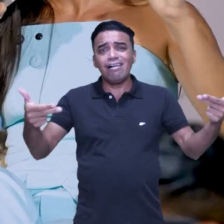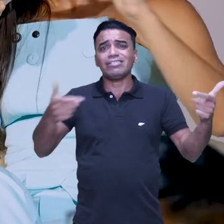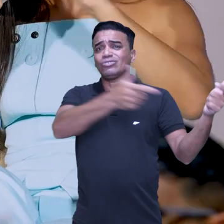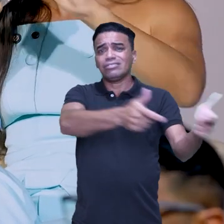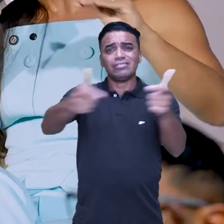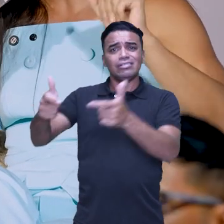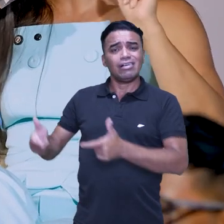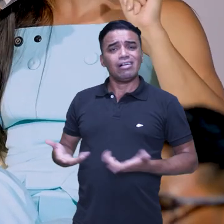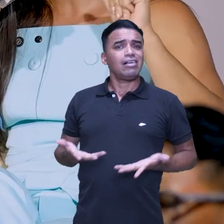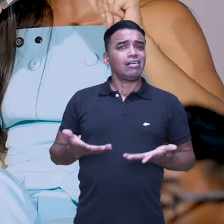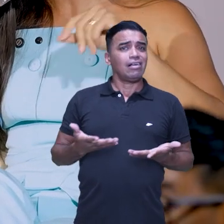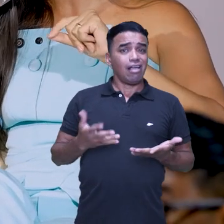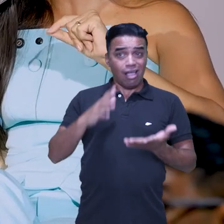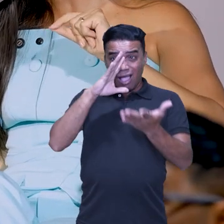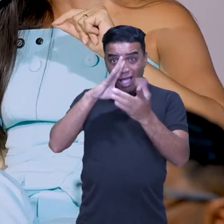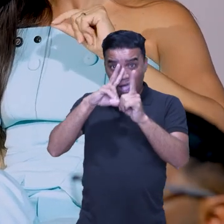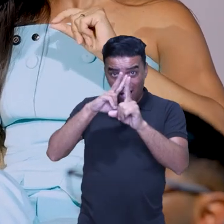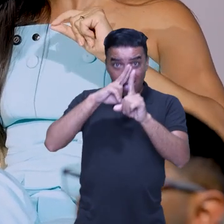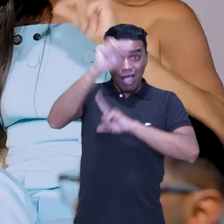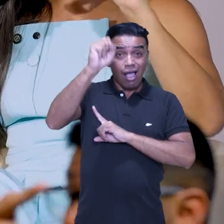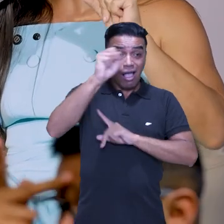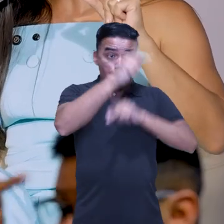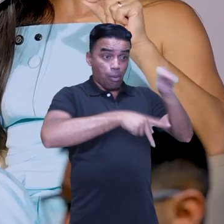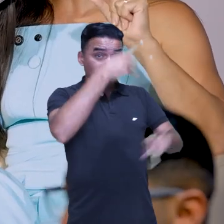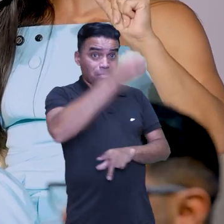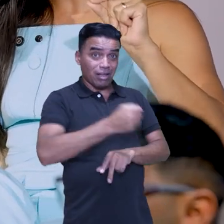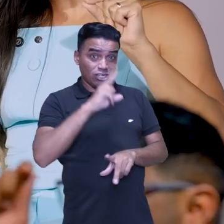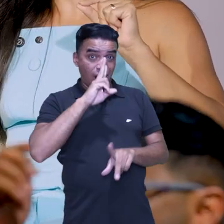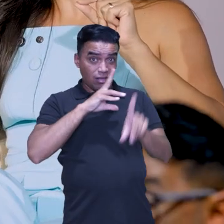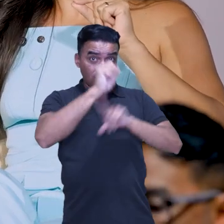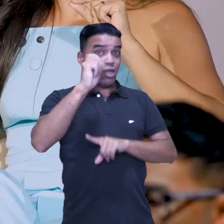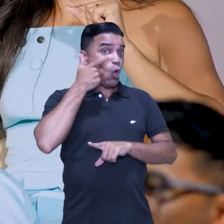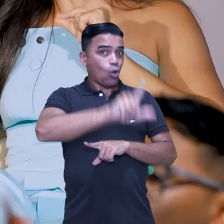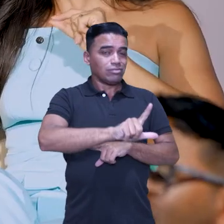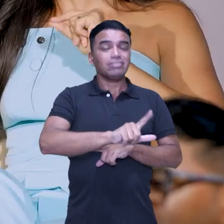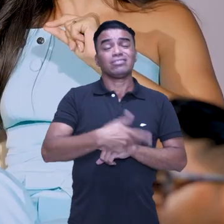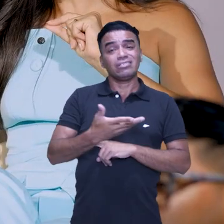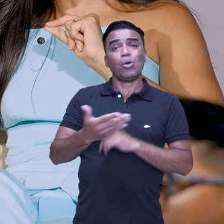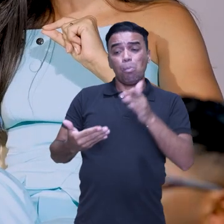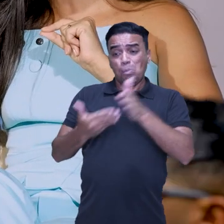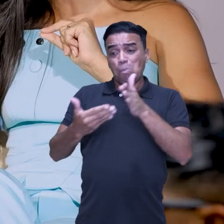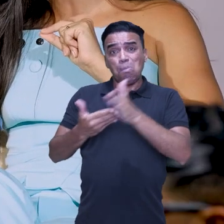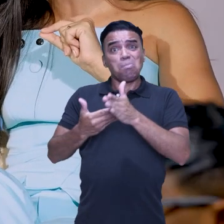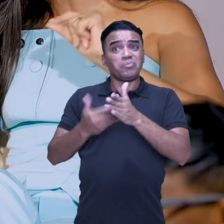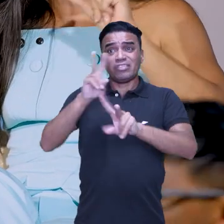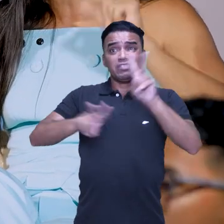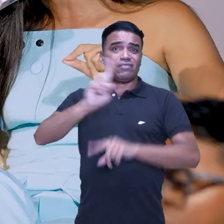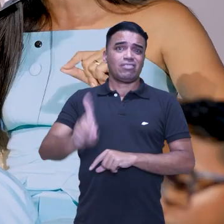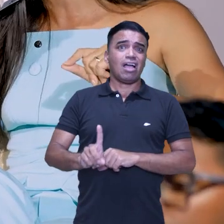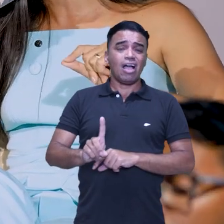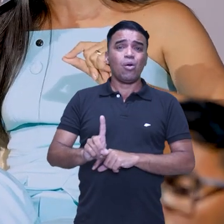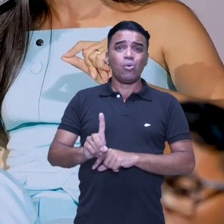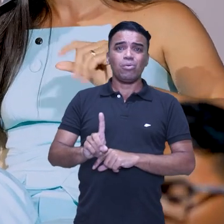alcançar aquilo que a população branca alcançou, quando a gente fala desses muros invisíveis, a gente acaba por perceber que, na verdade, são